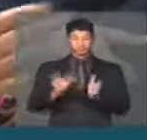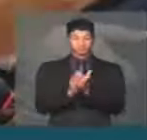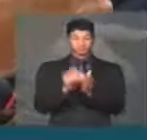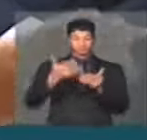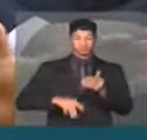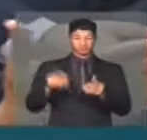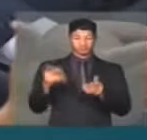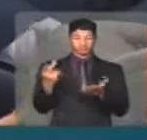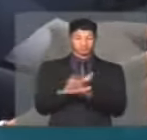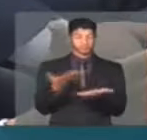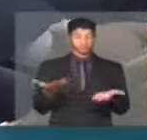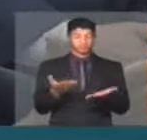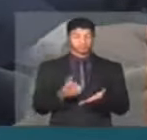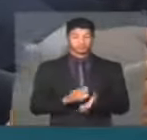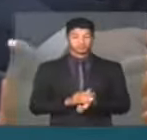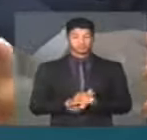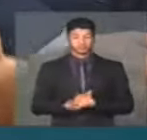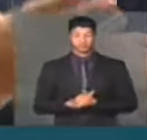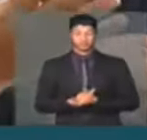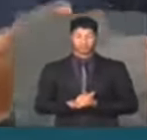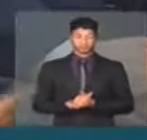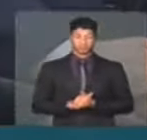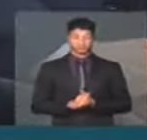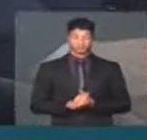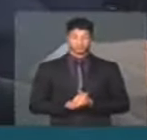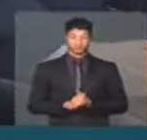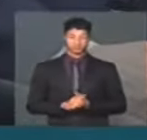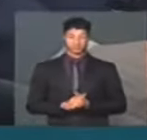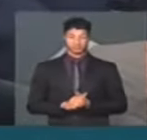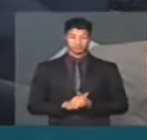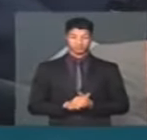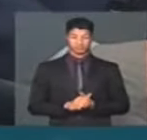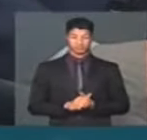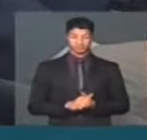o partido. Isso não existe. Isso não existe.